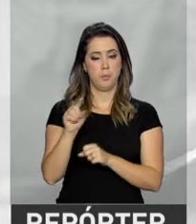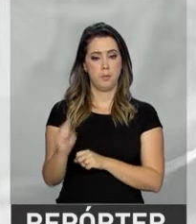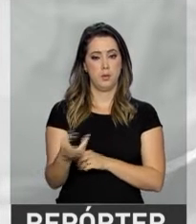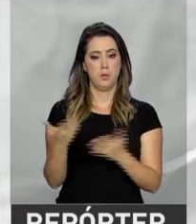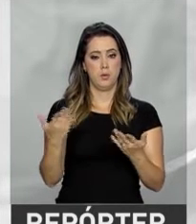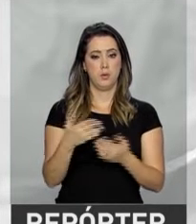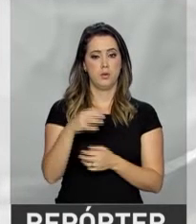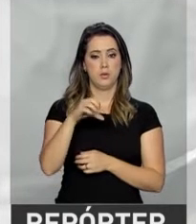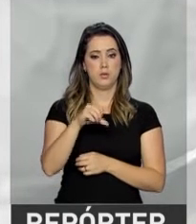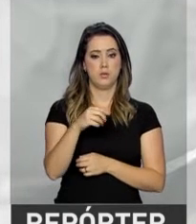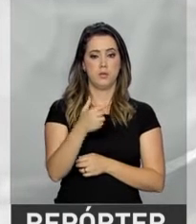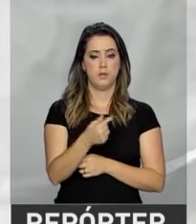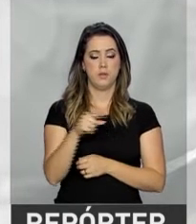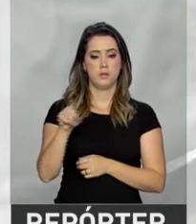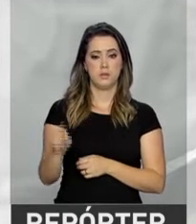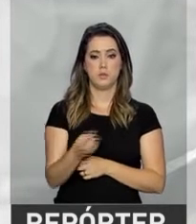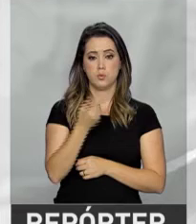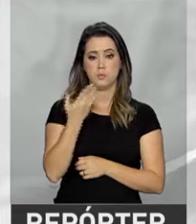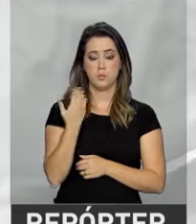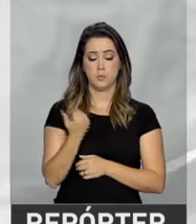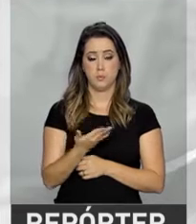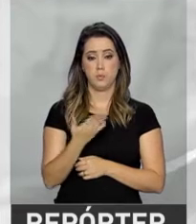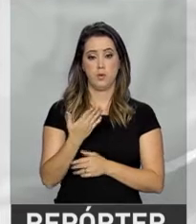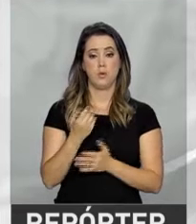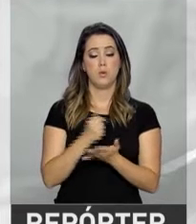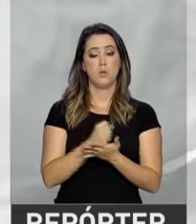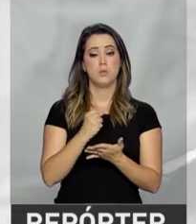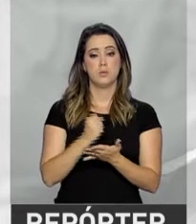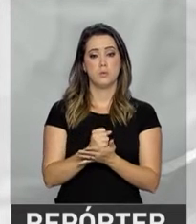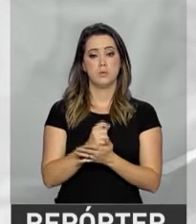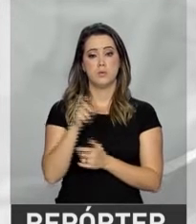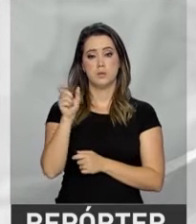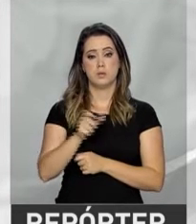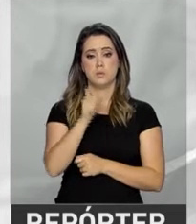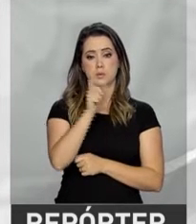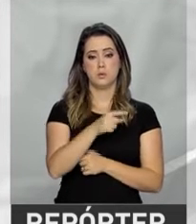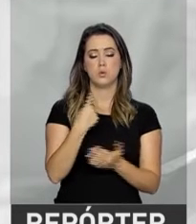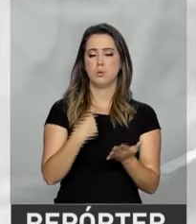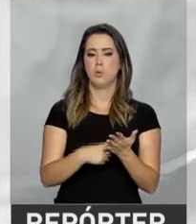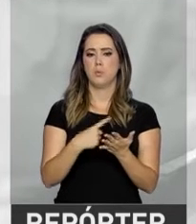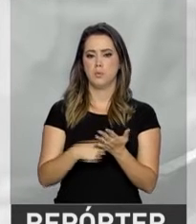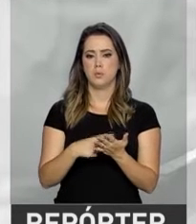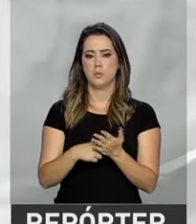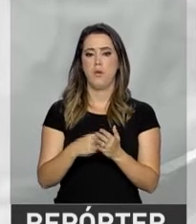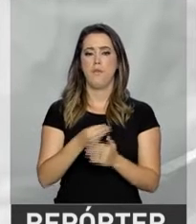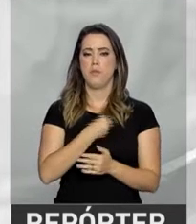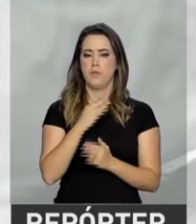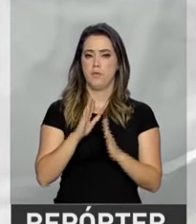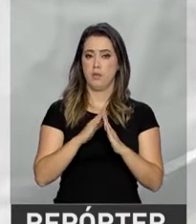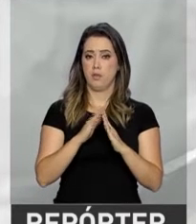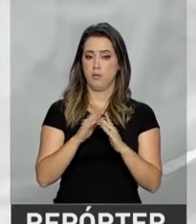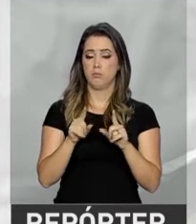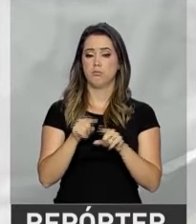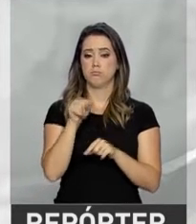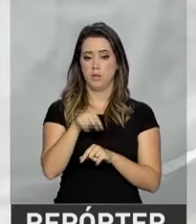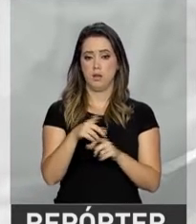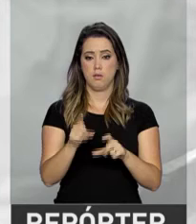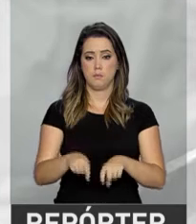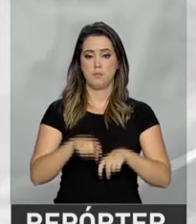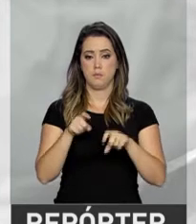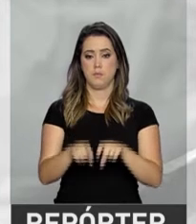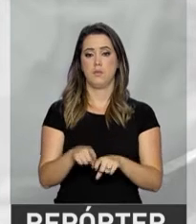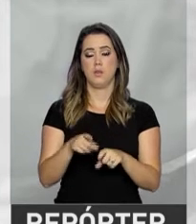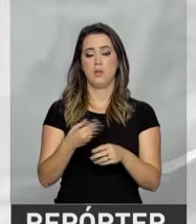97 mil em 2017 com esse contrato o assentado se compromete a residir no lote e explorar o